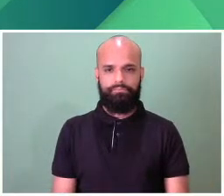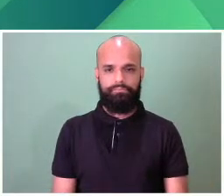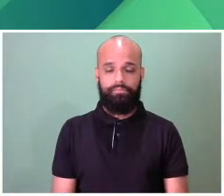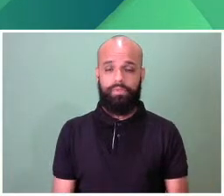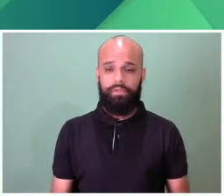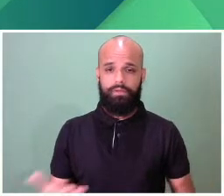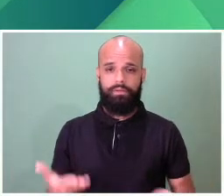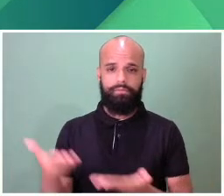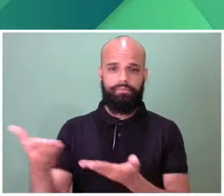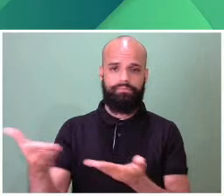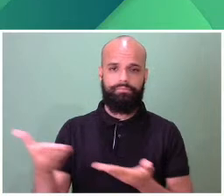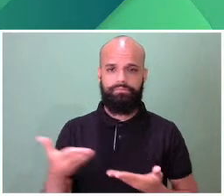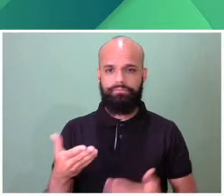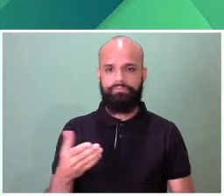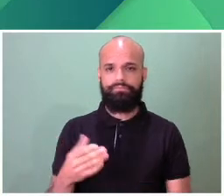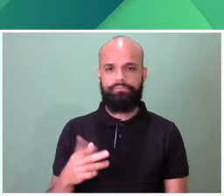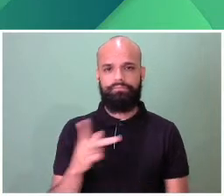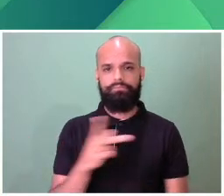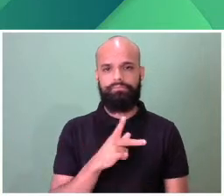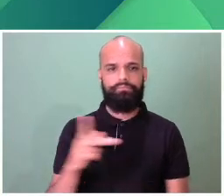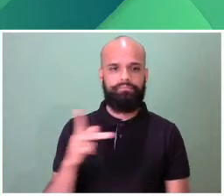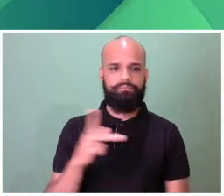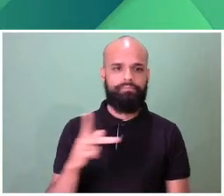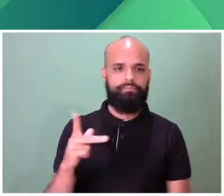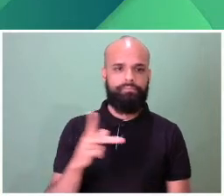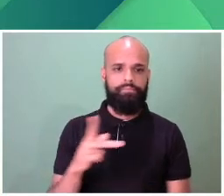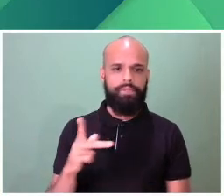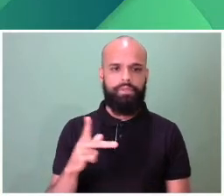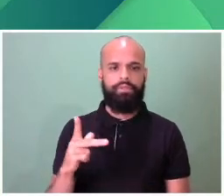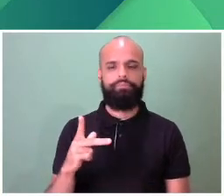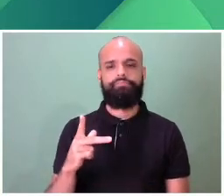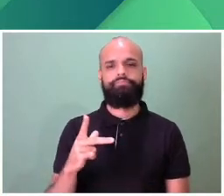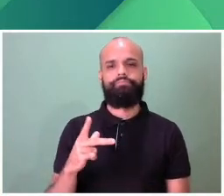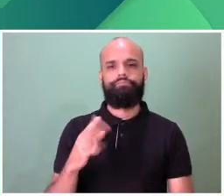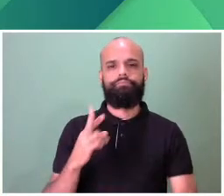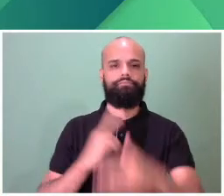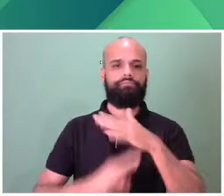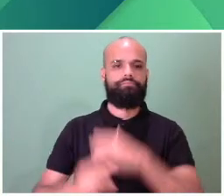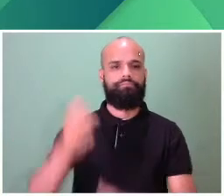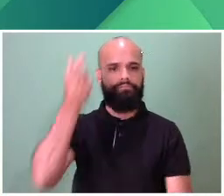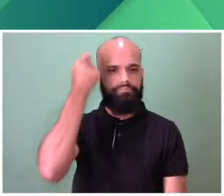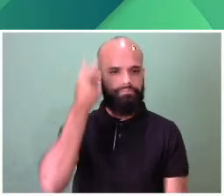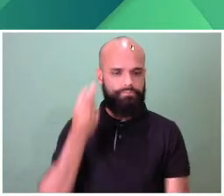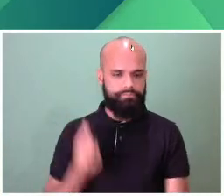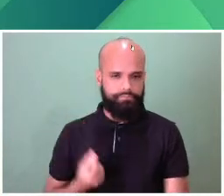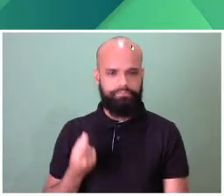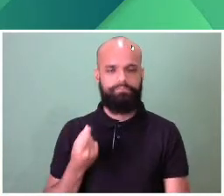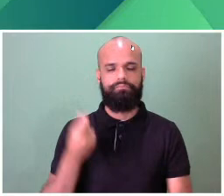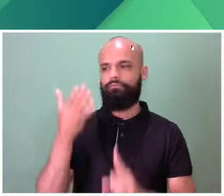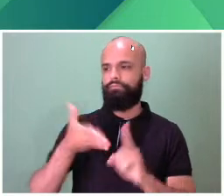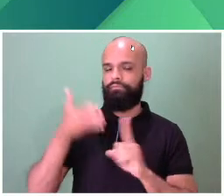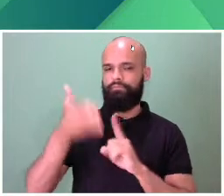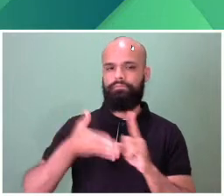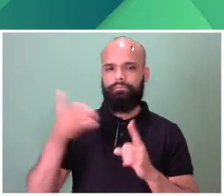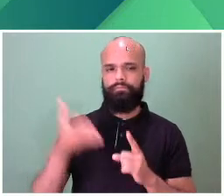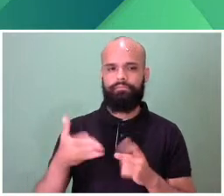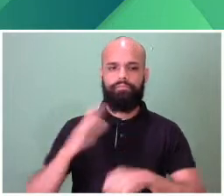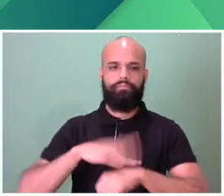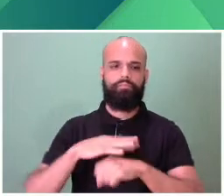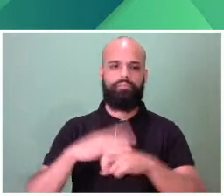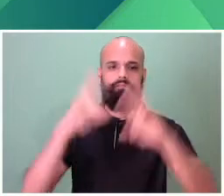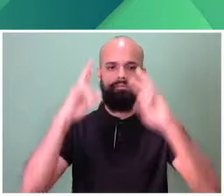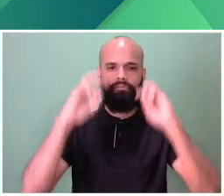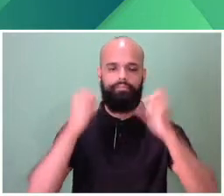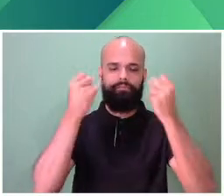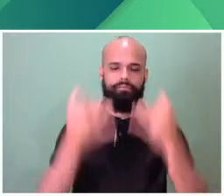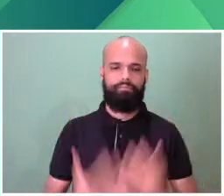Convidamos a professora Marcele Regina Nogueira para seu pronunciamento. Neste momento, ela se audiodescreve.